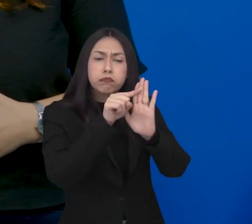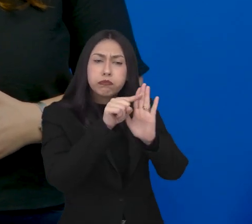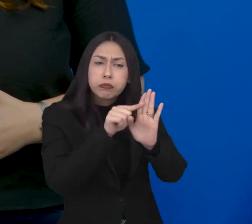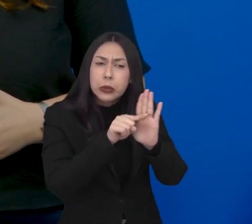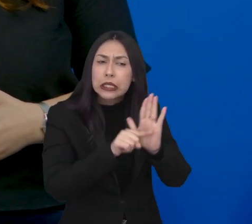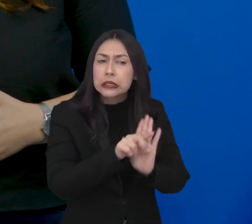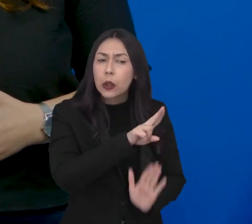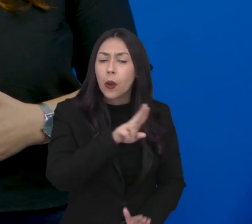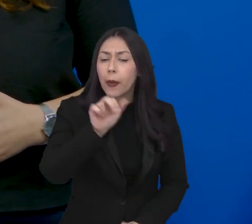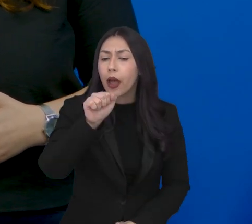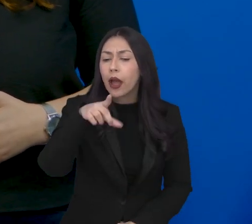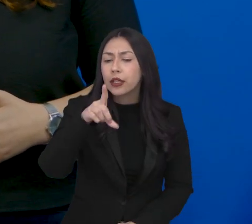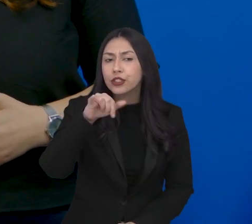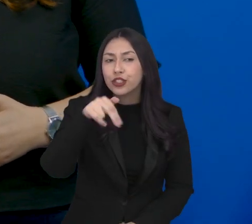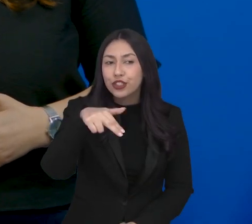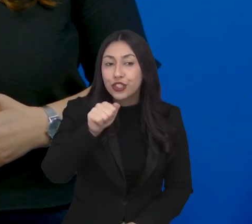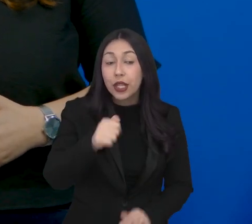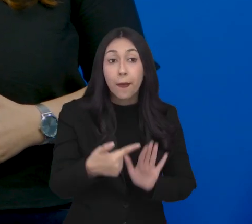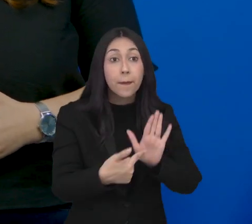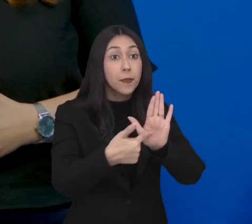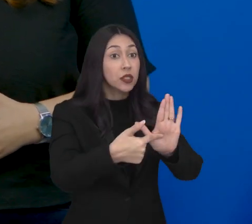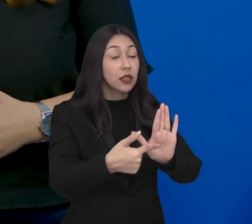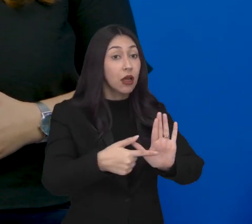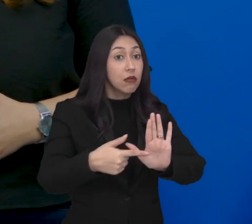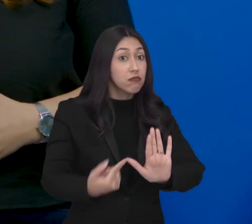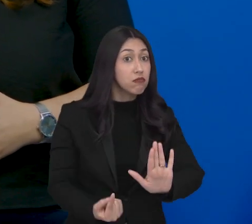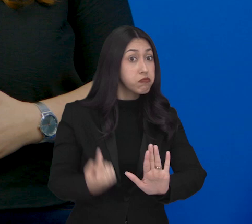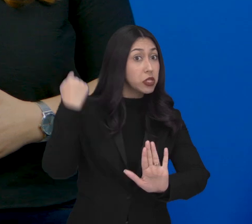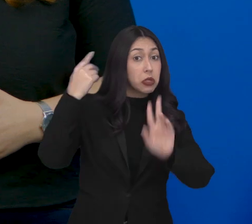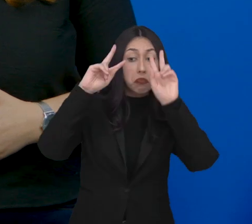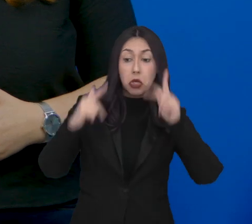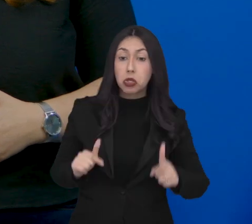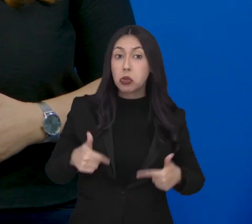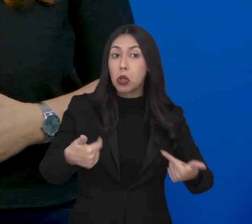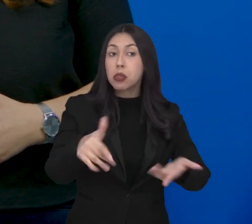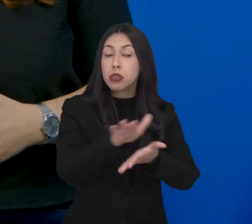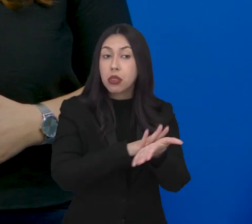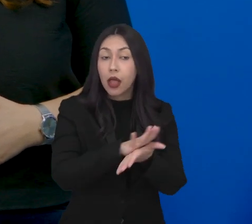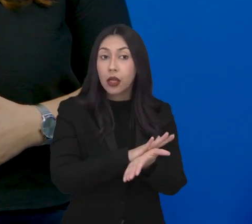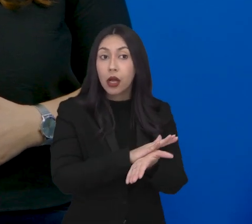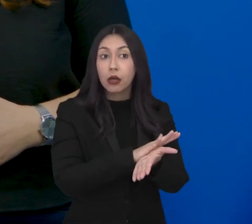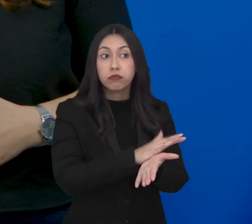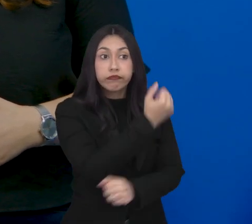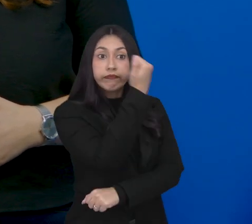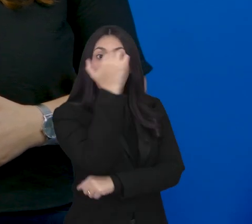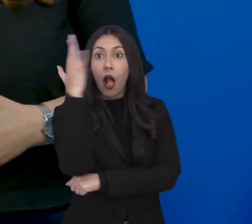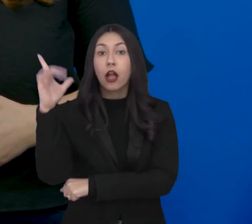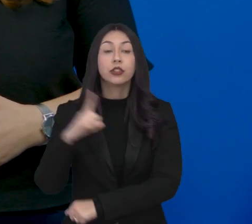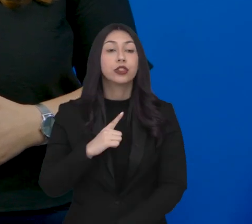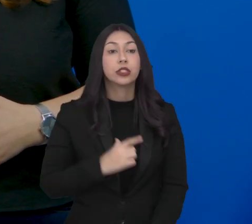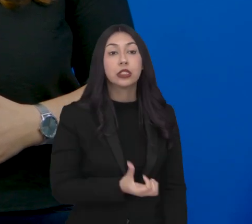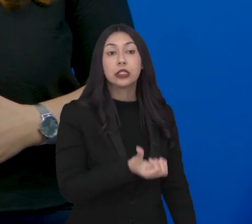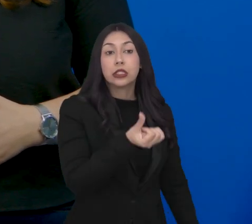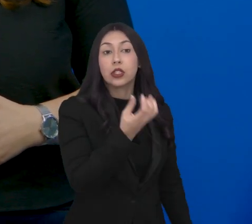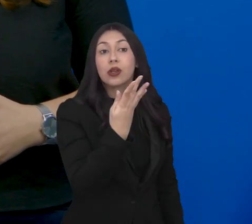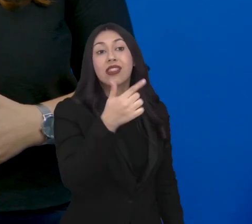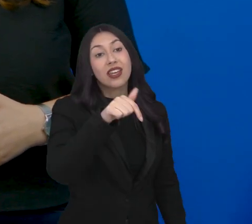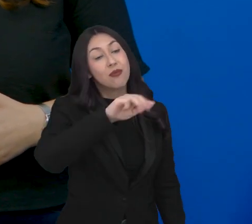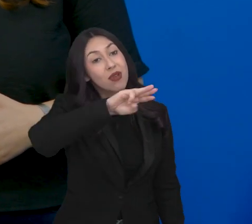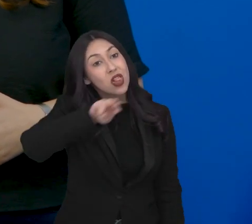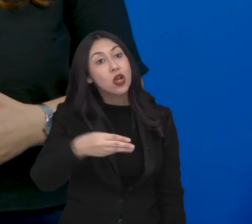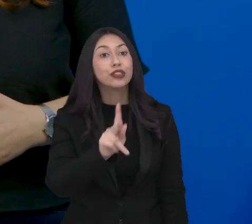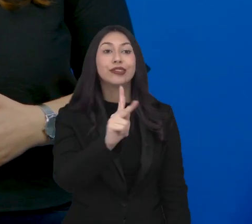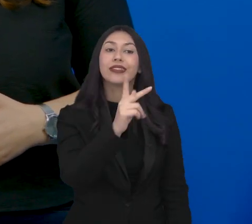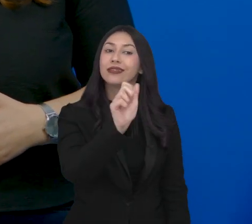Amazônia Andina estima que, antes das atividades humanas, a floresta ocupava 647 milhões